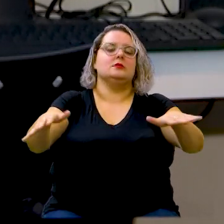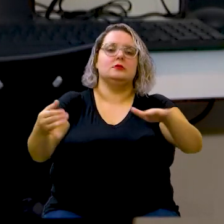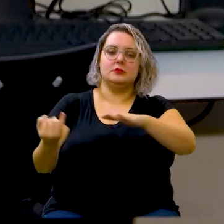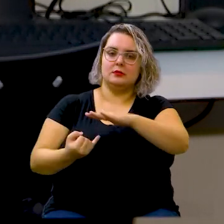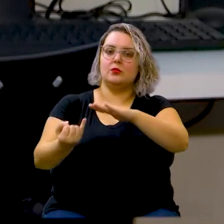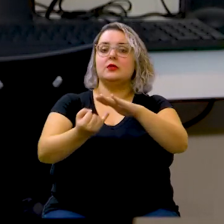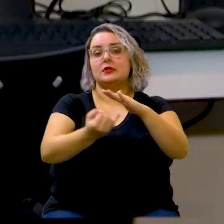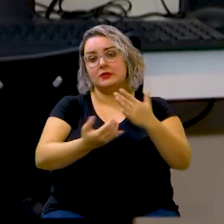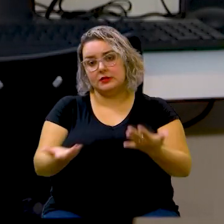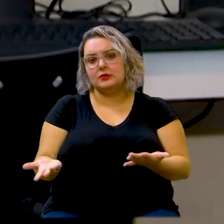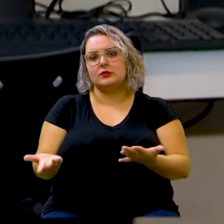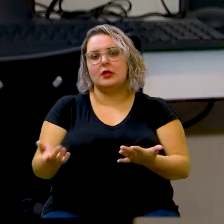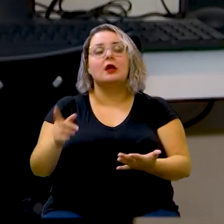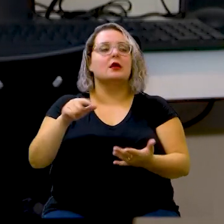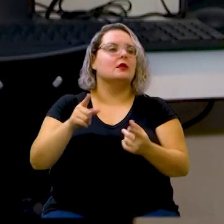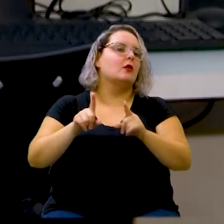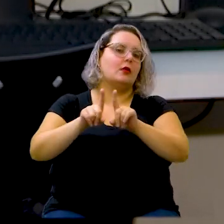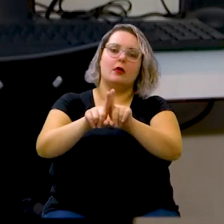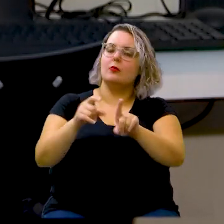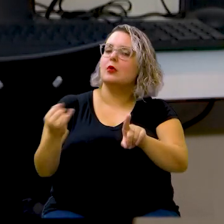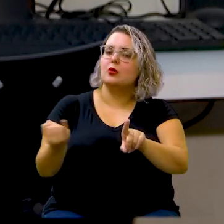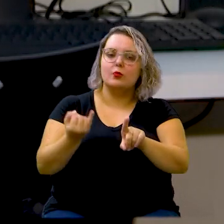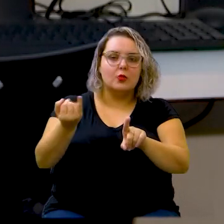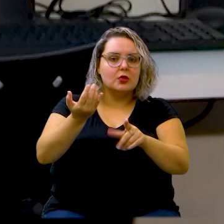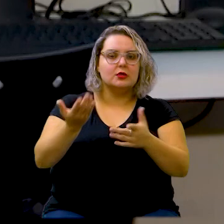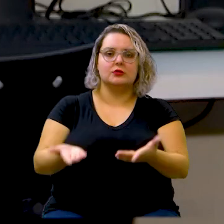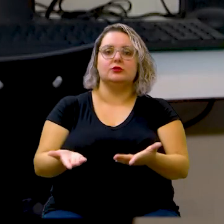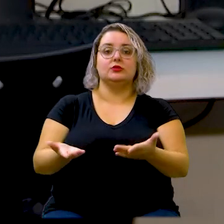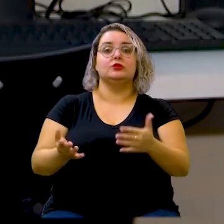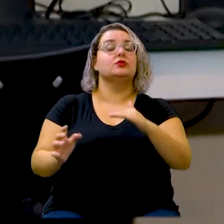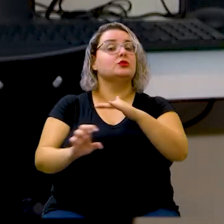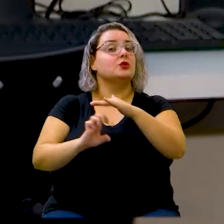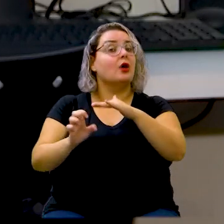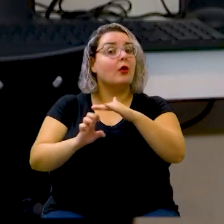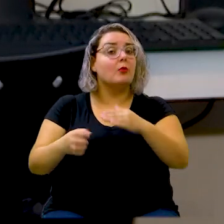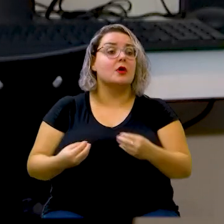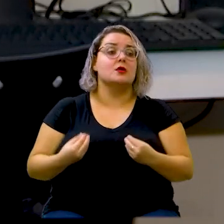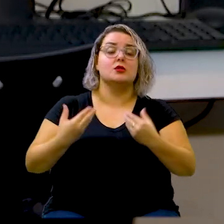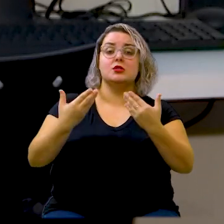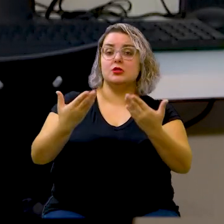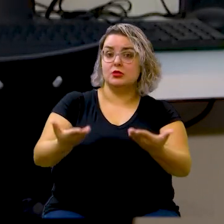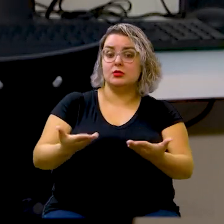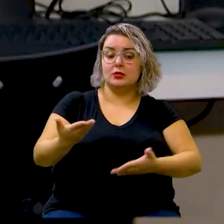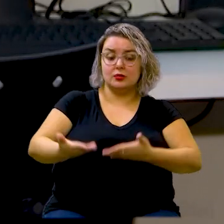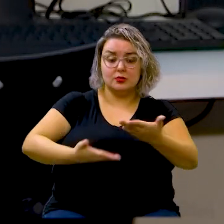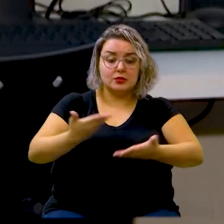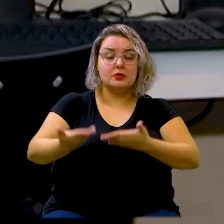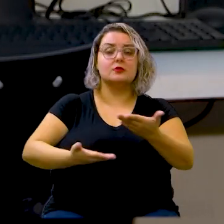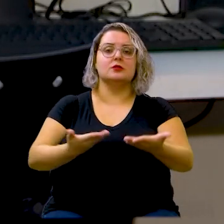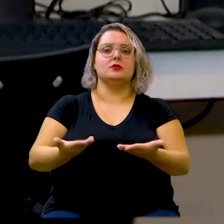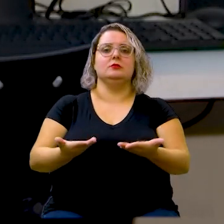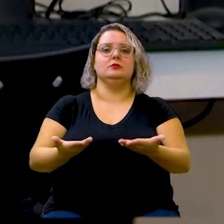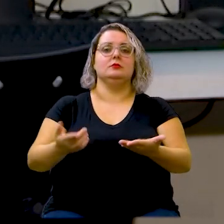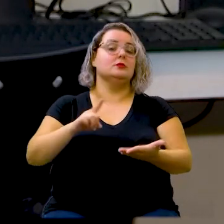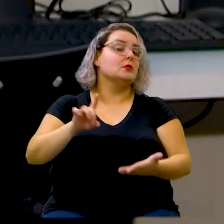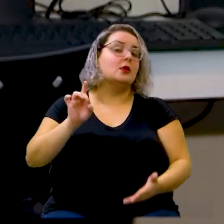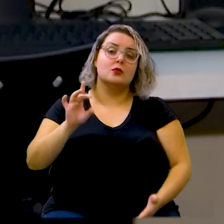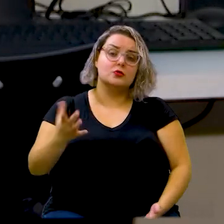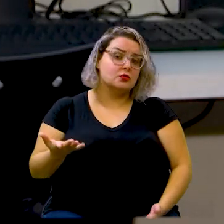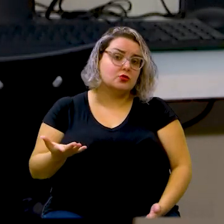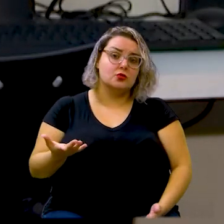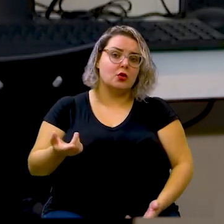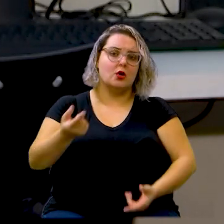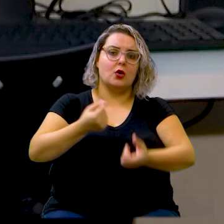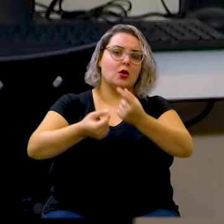entidades, né? Então, é um parceiro super importante. Empresas que oferecem o seu serviço, né? Não necessariamente